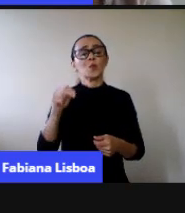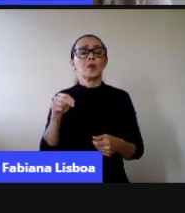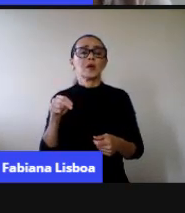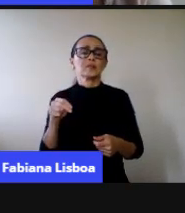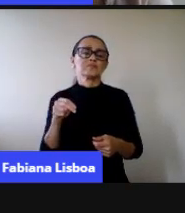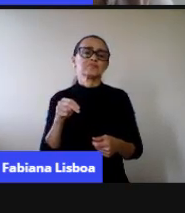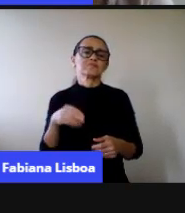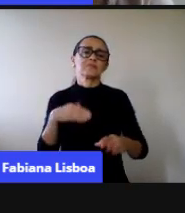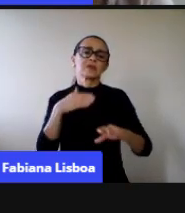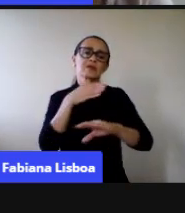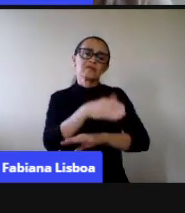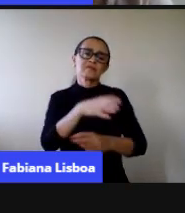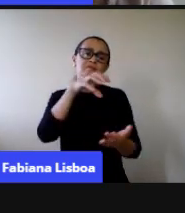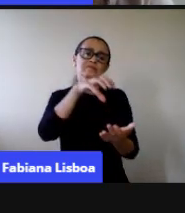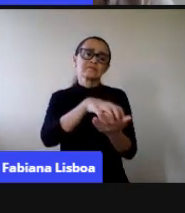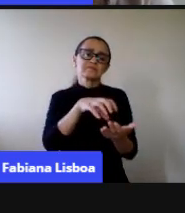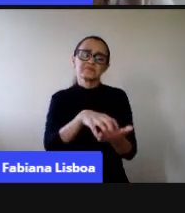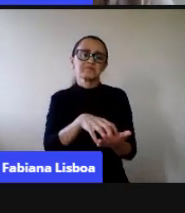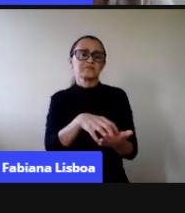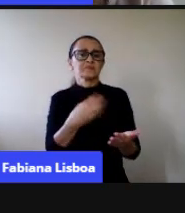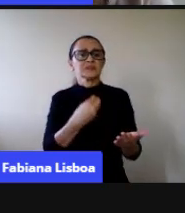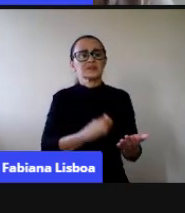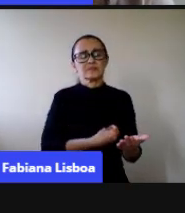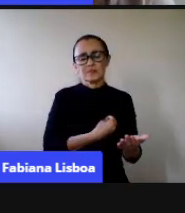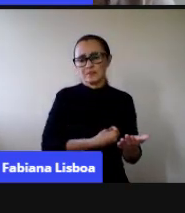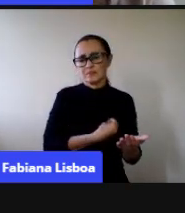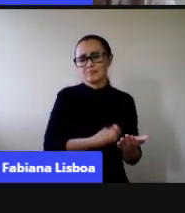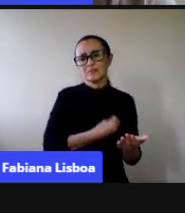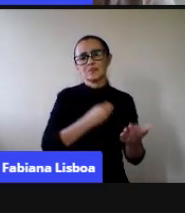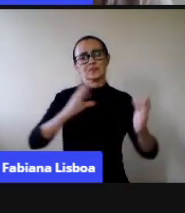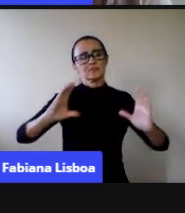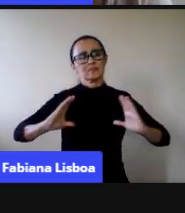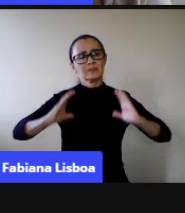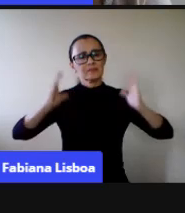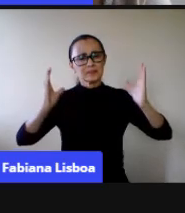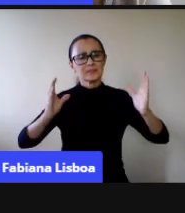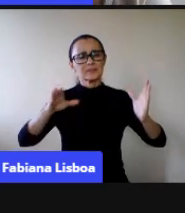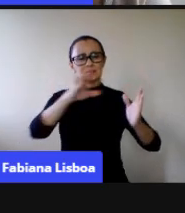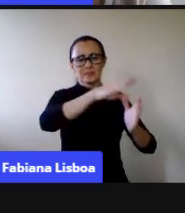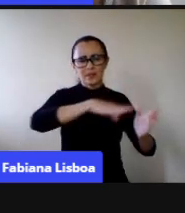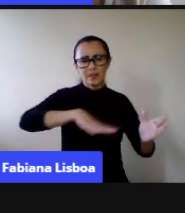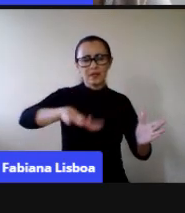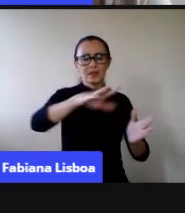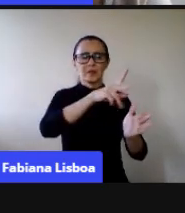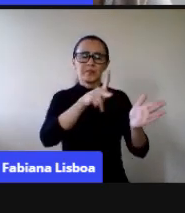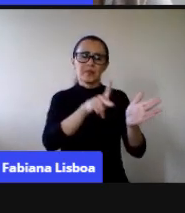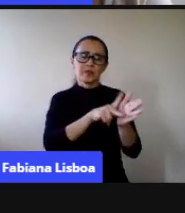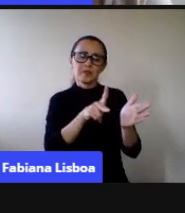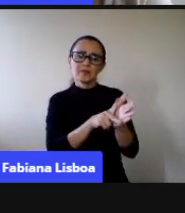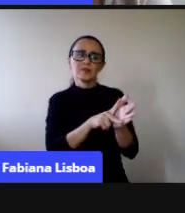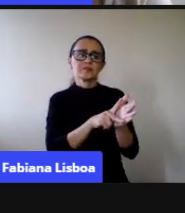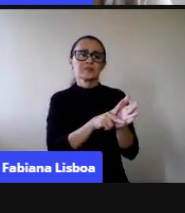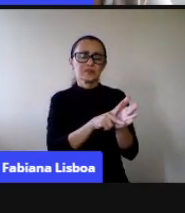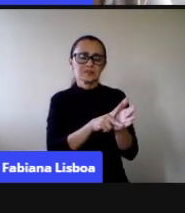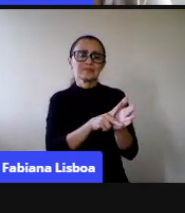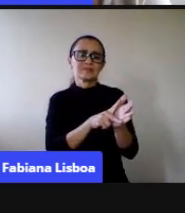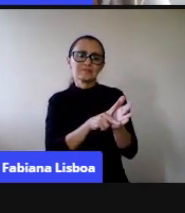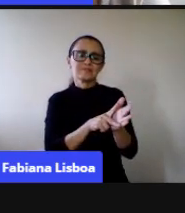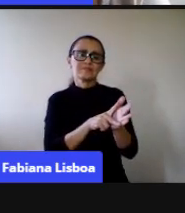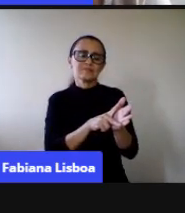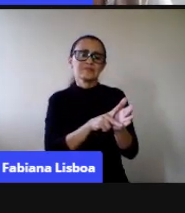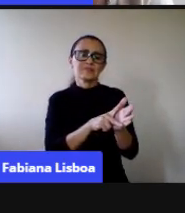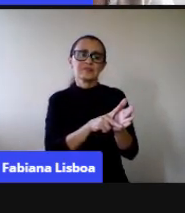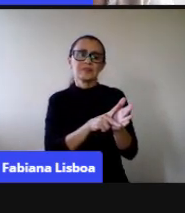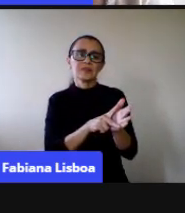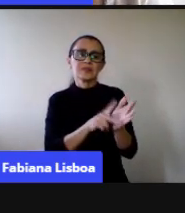nunca participou de um evento em terra indígena, ou tenha convivido com algum indígena, né? Então,